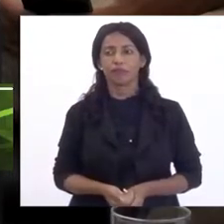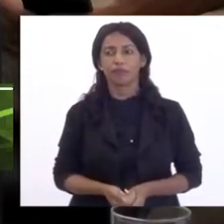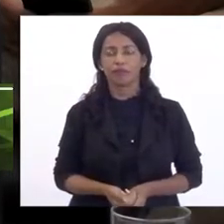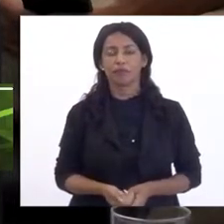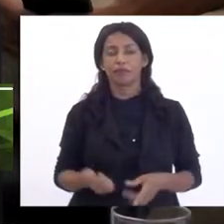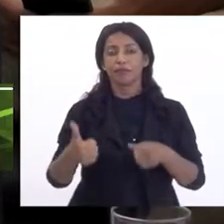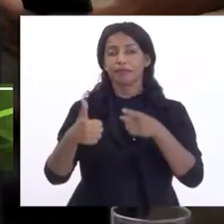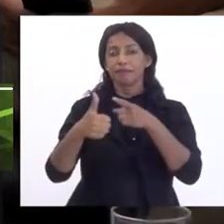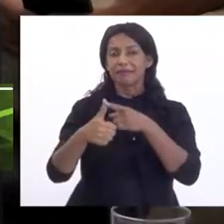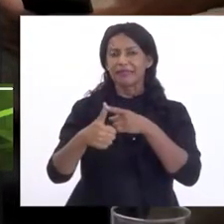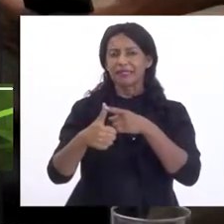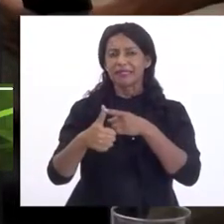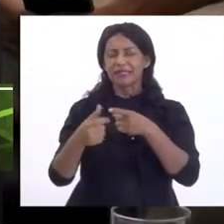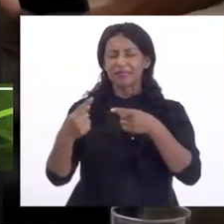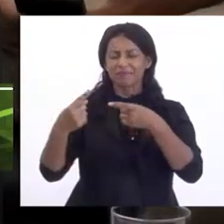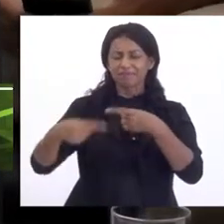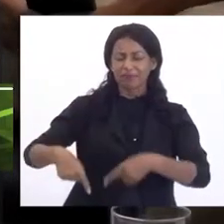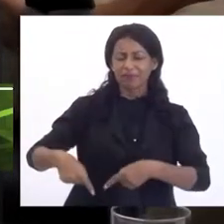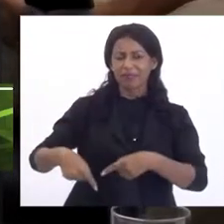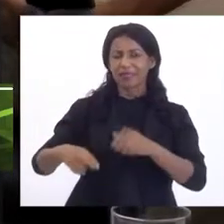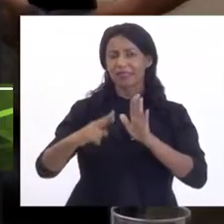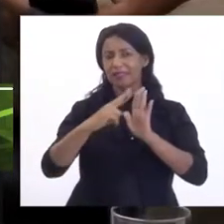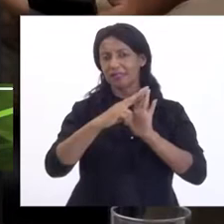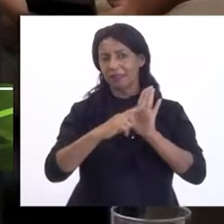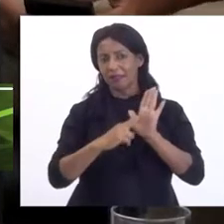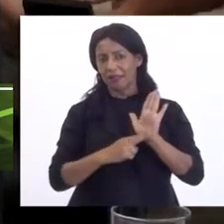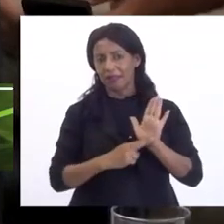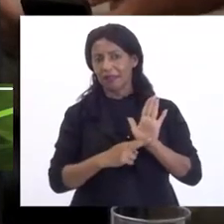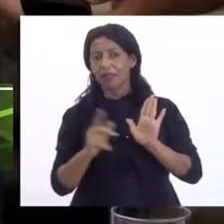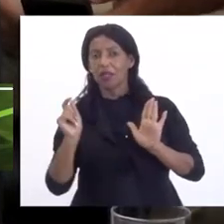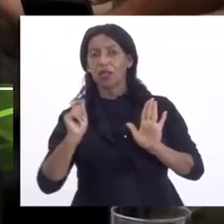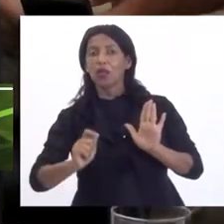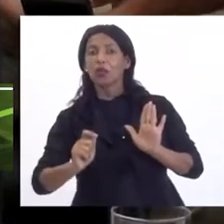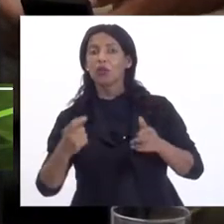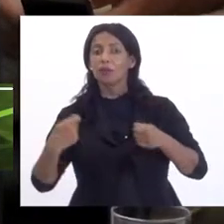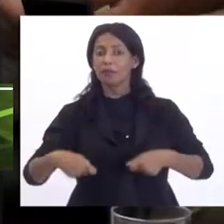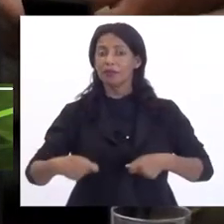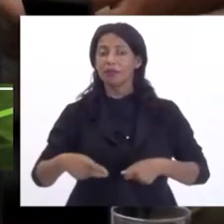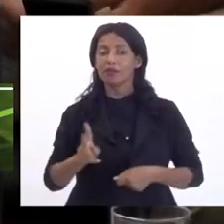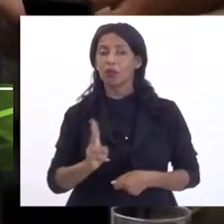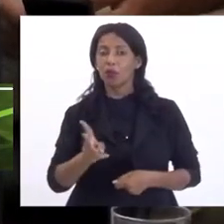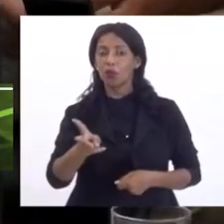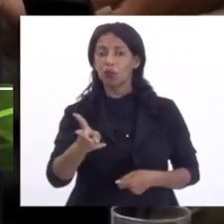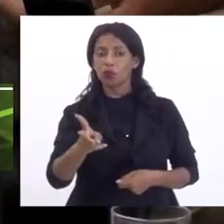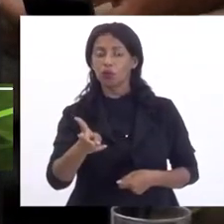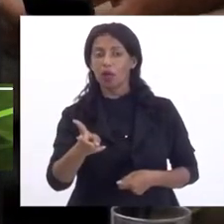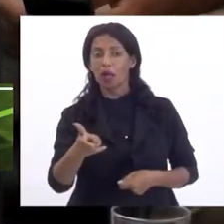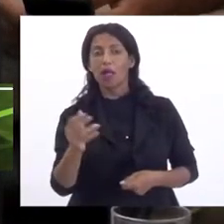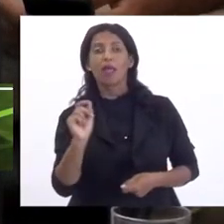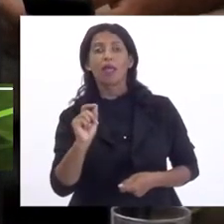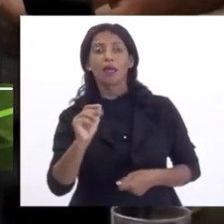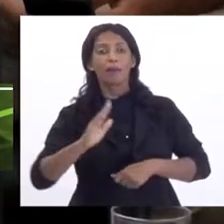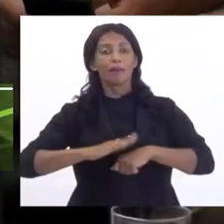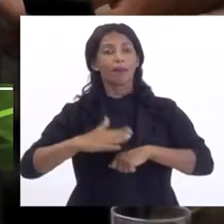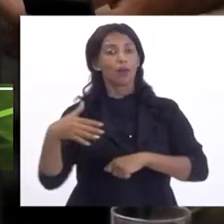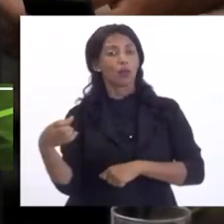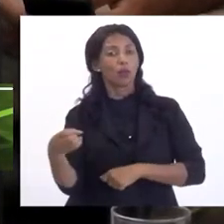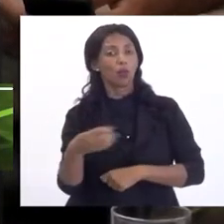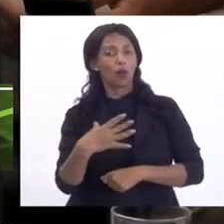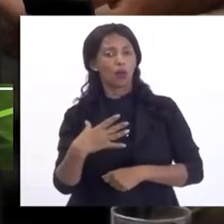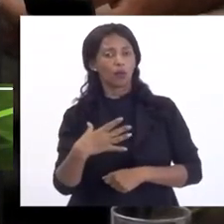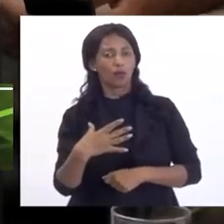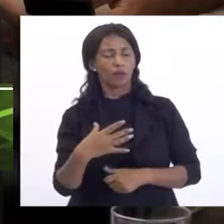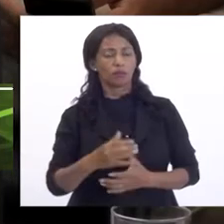Primeiro, existe um conflito entre as normas, e o que deve permanecer é a norma mais nova, né?